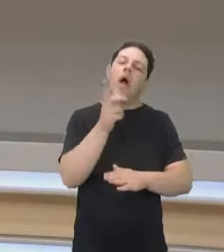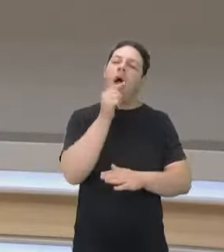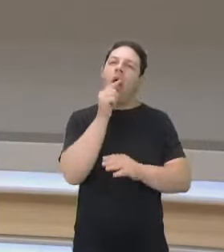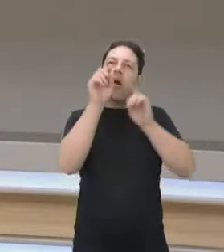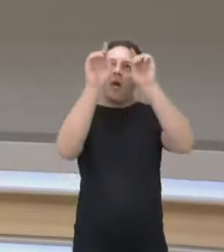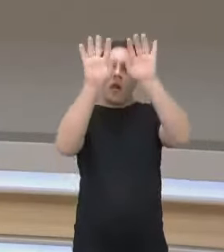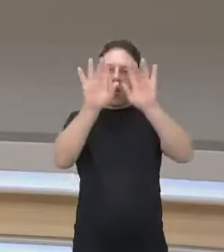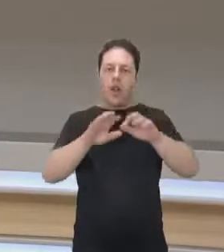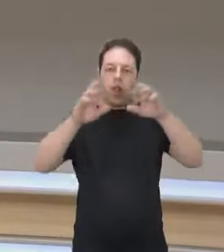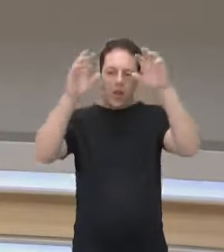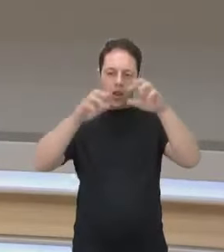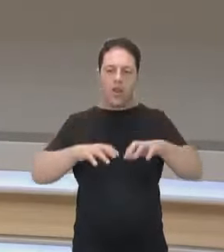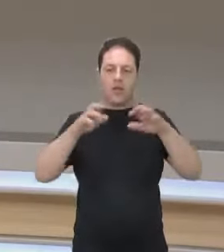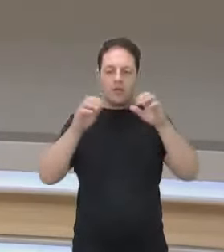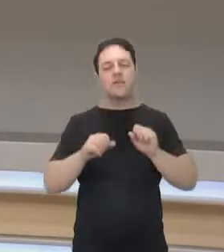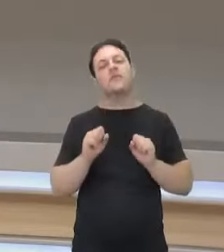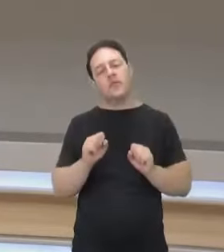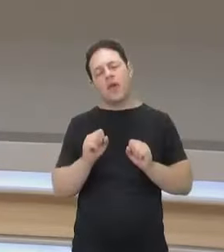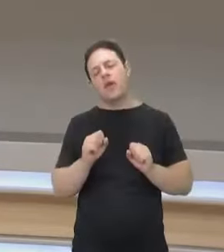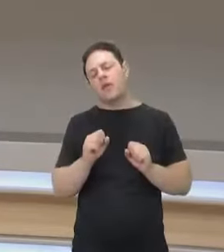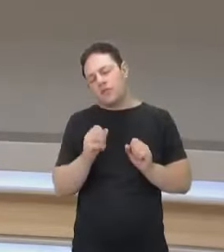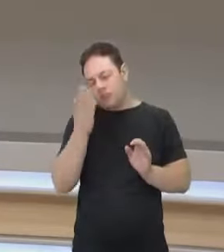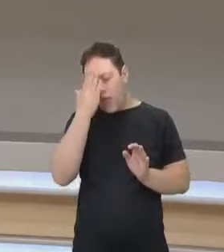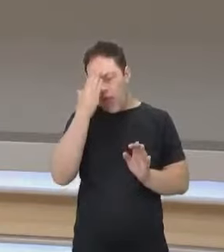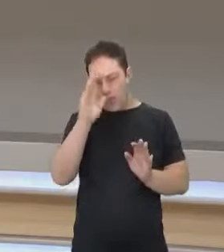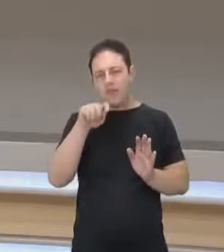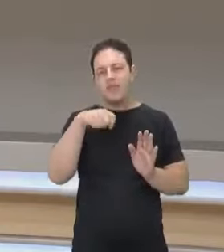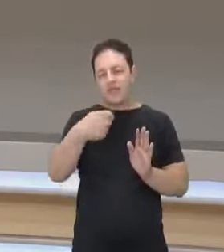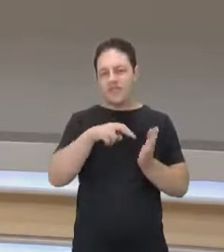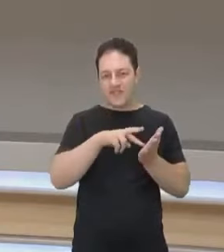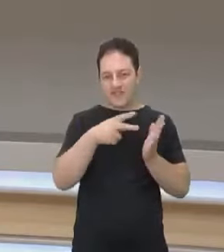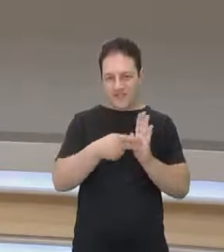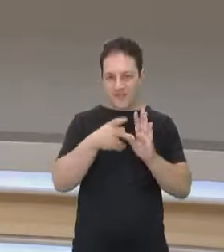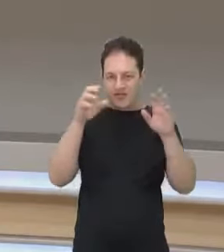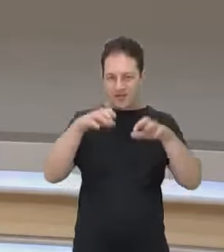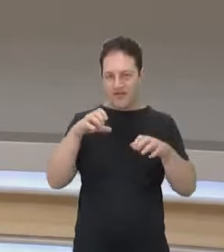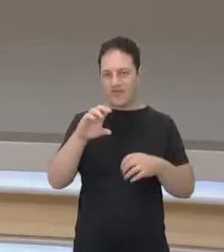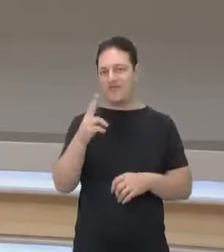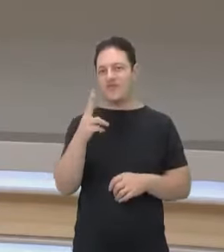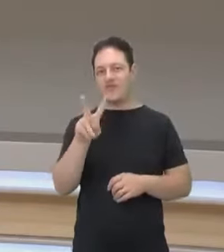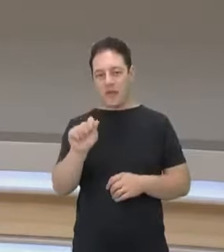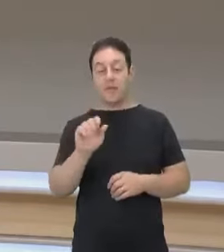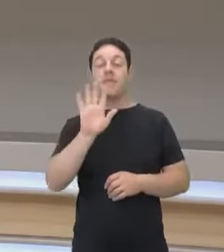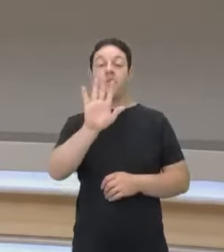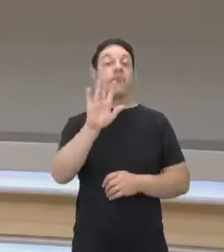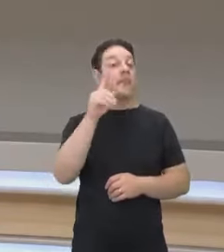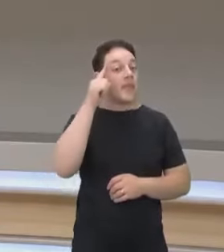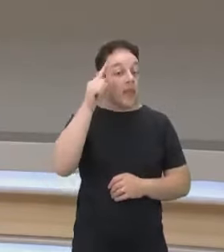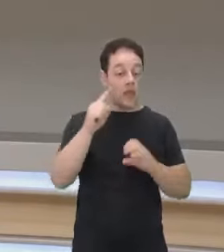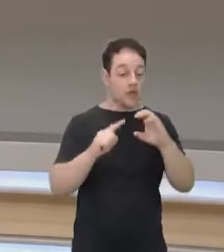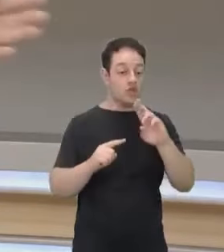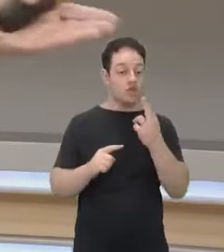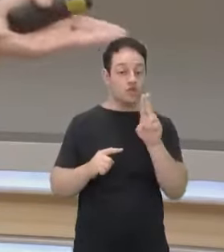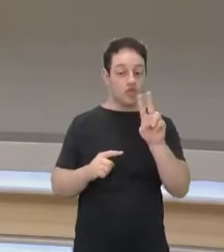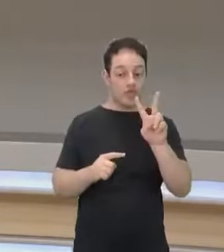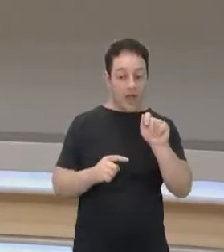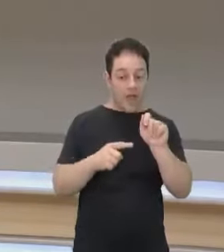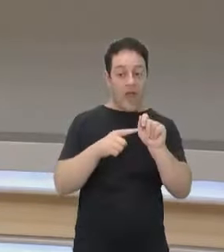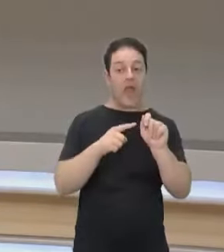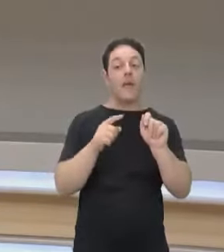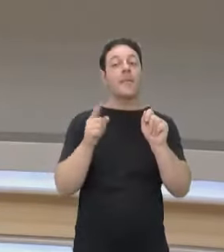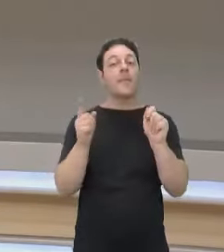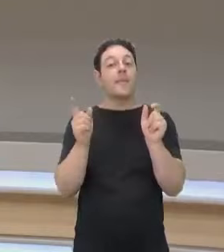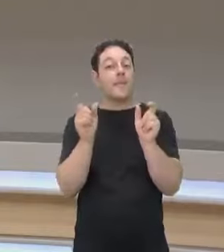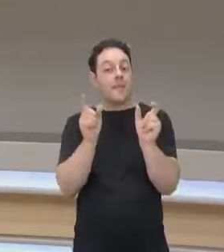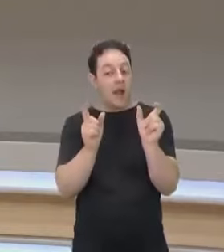propriamente dita. Tá? Então, chuva é bem intuitivo, né? Mas lembrando, quando a gente fala chuva, normalmente,